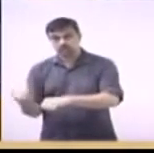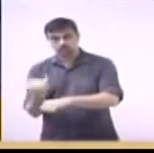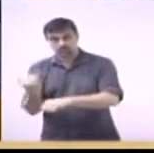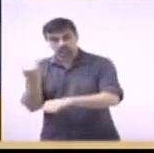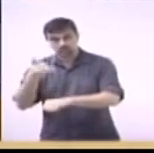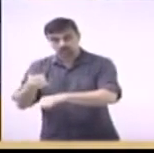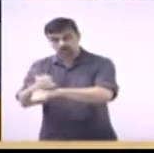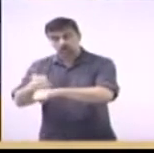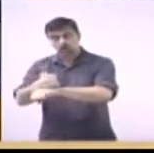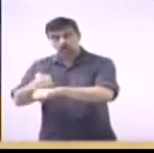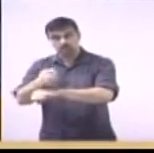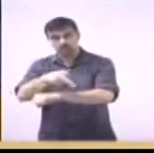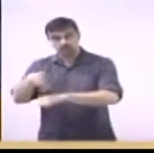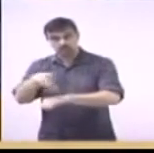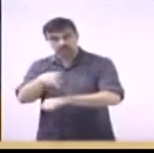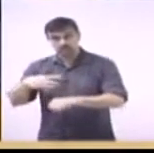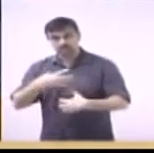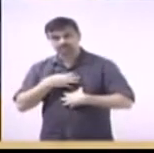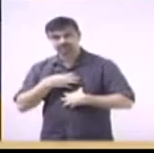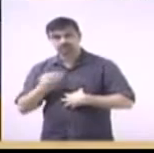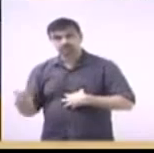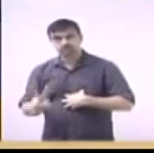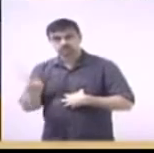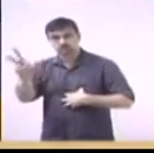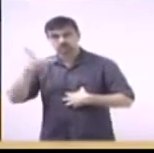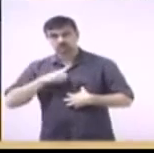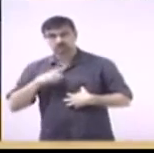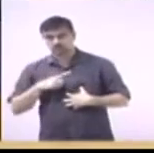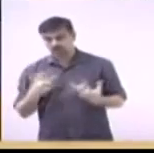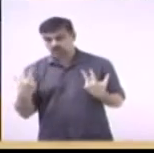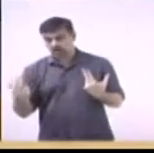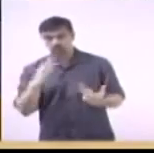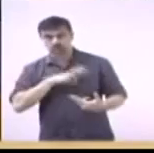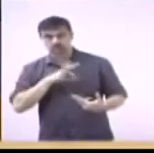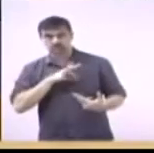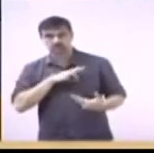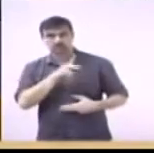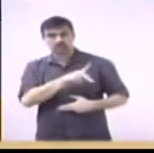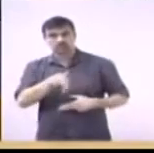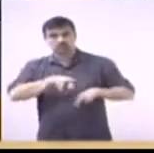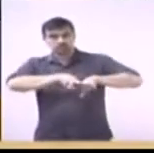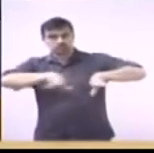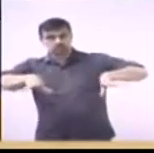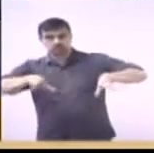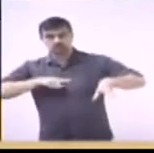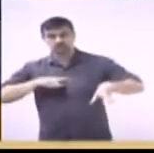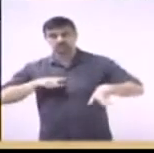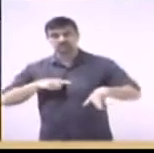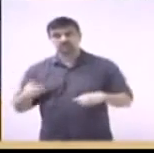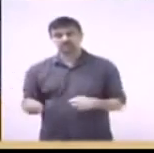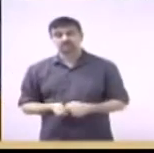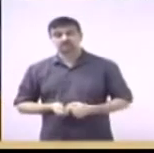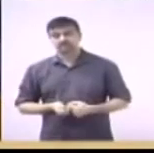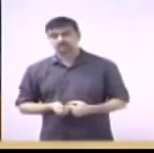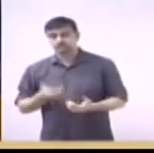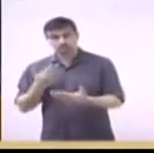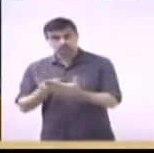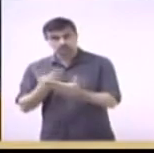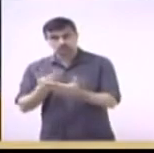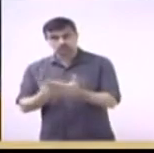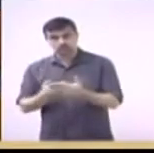educação básica, de forma a equiparar seu rendimento médio aos demais professores com escolaridade